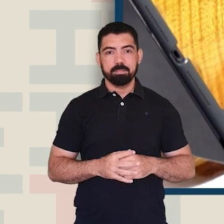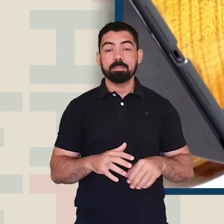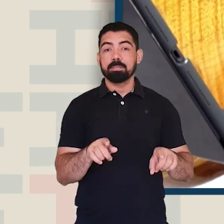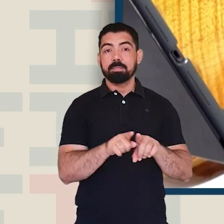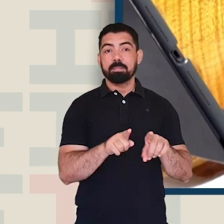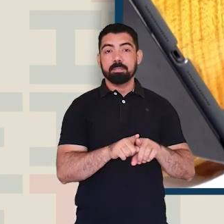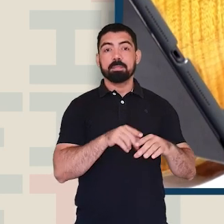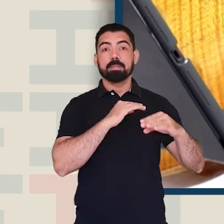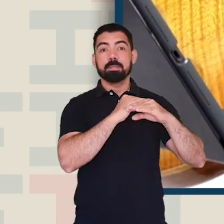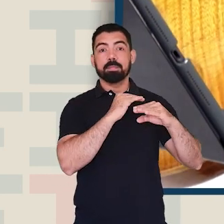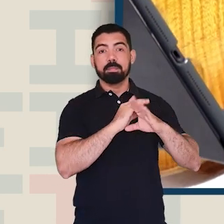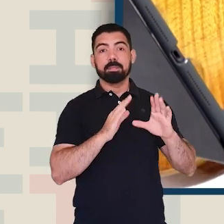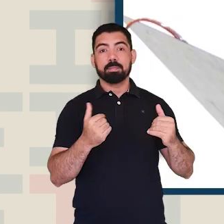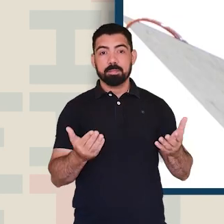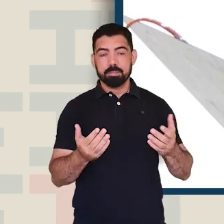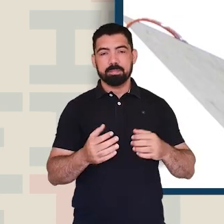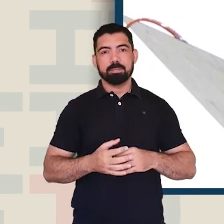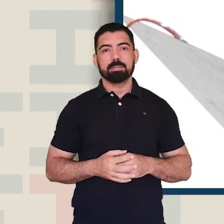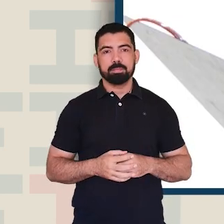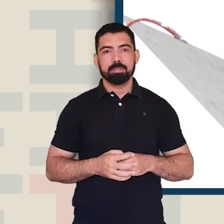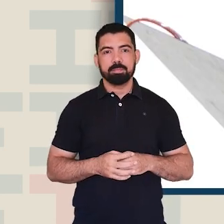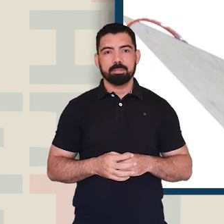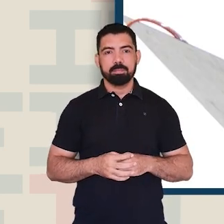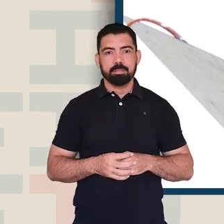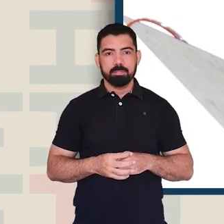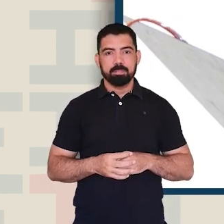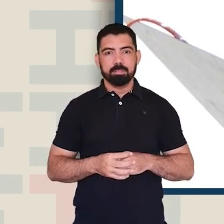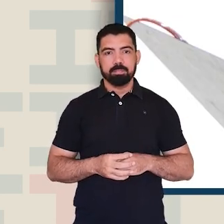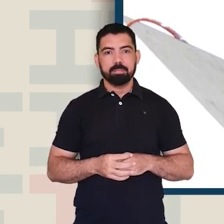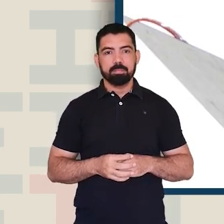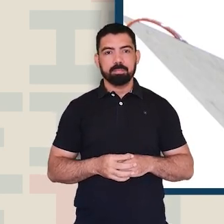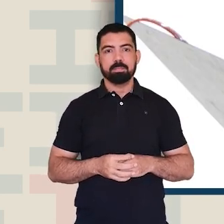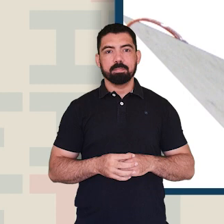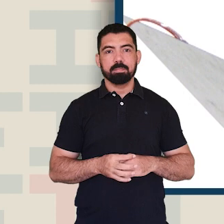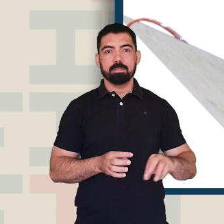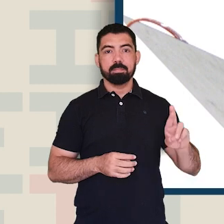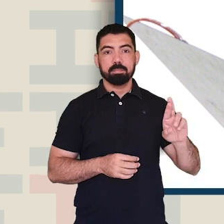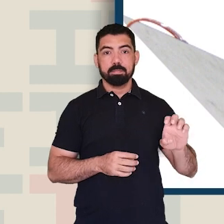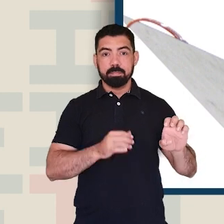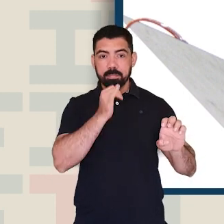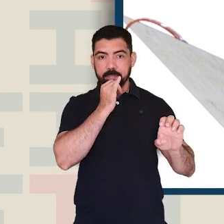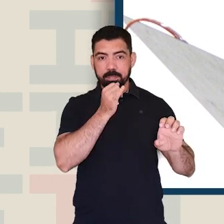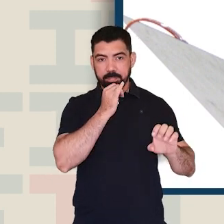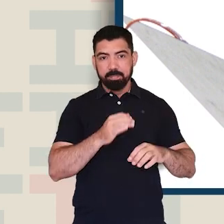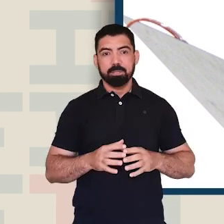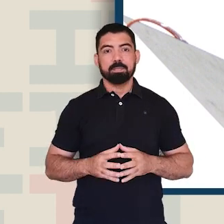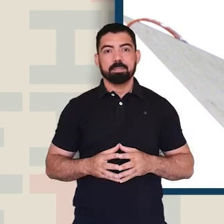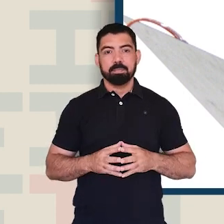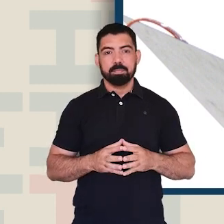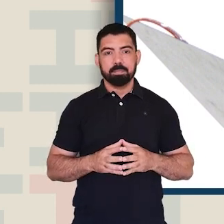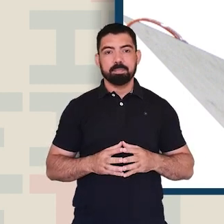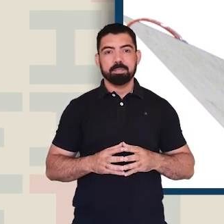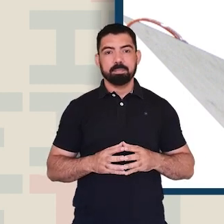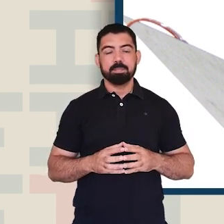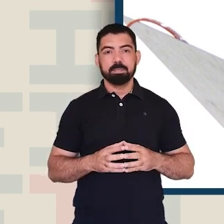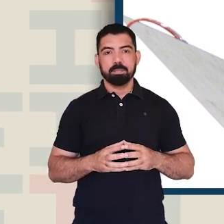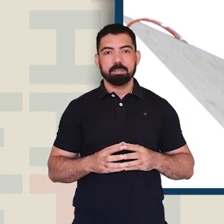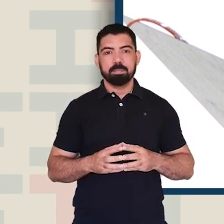E no padrão, sei lá, no padrão aqui do Ré, por exemplo.